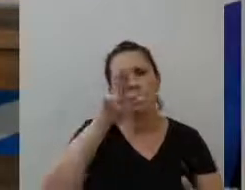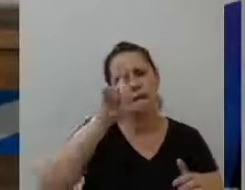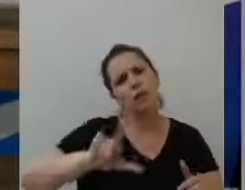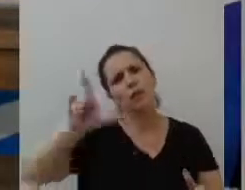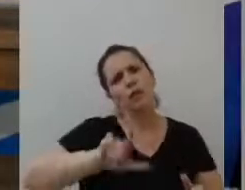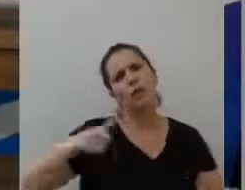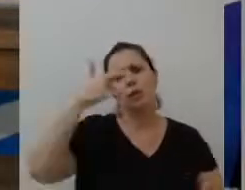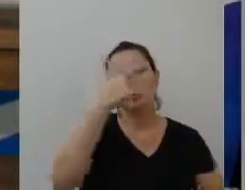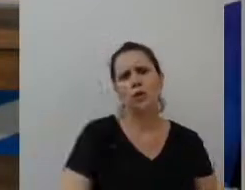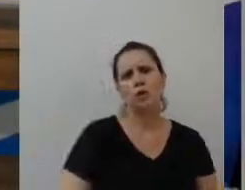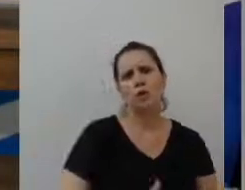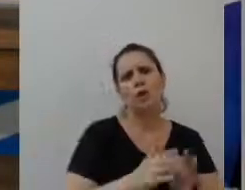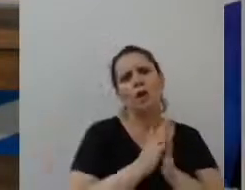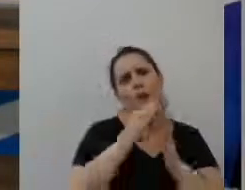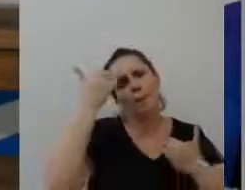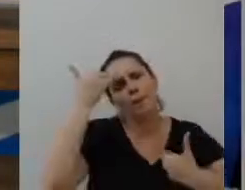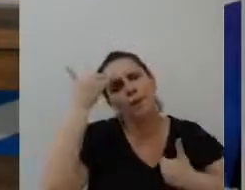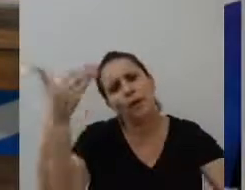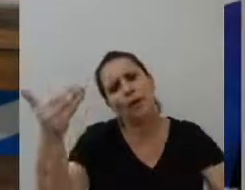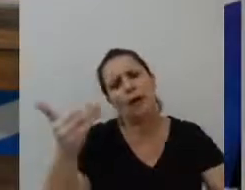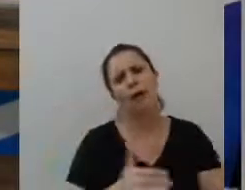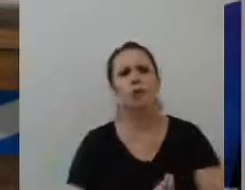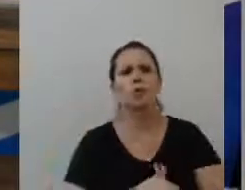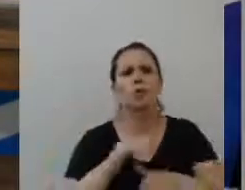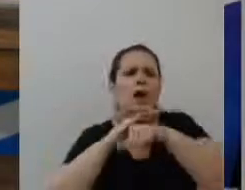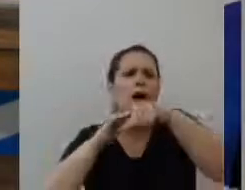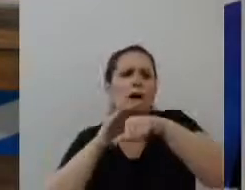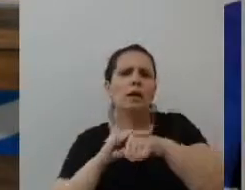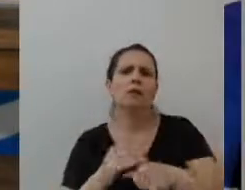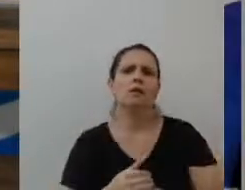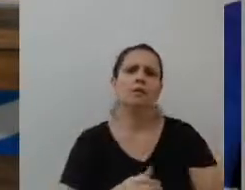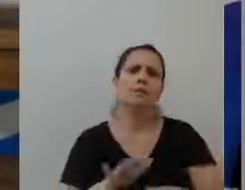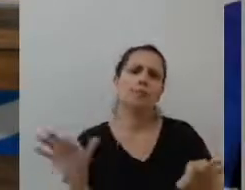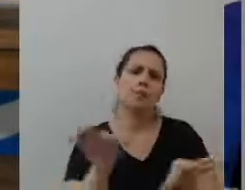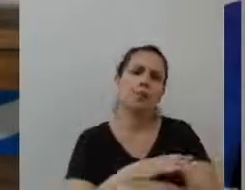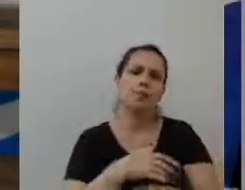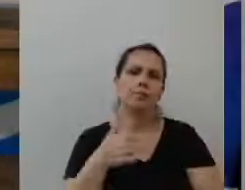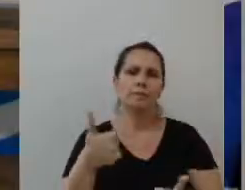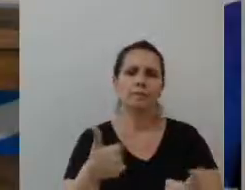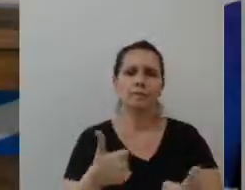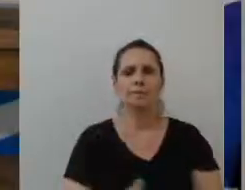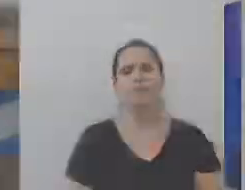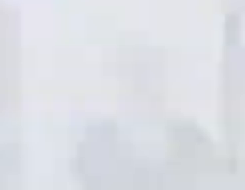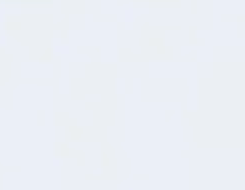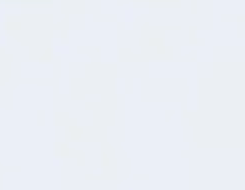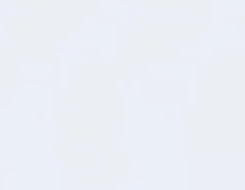pré-modernismo. Obrigado por esse carinho. Me segue nas redes sociais. Acabou. Até a próxima.